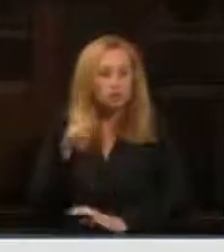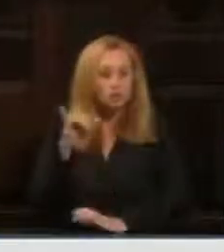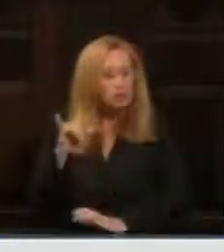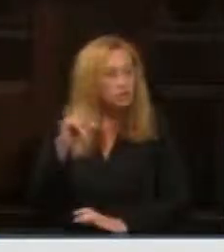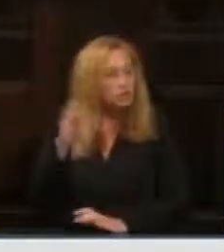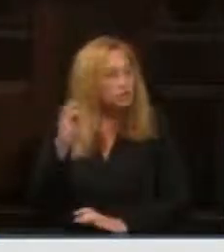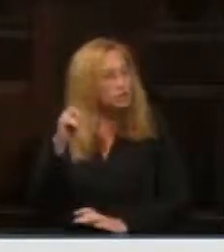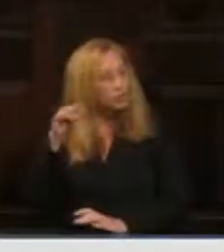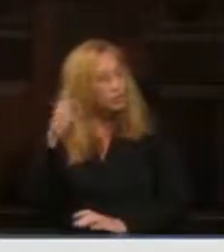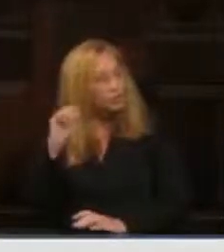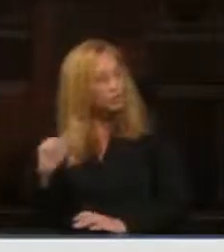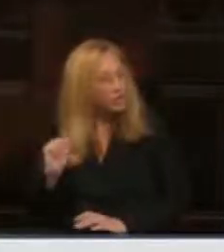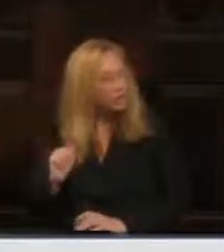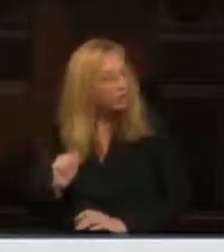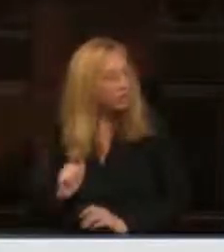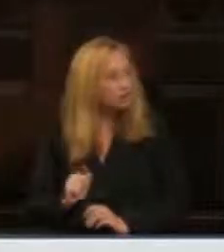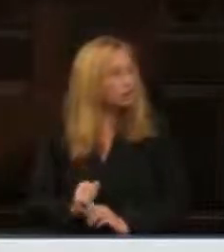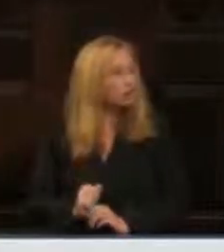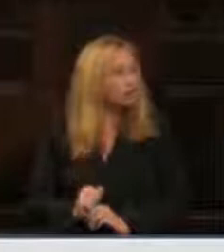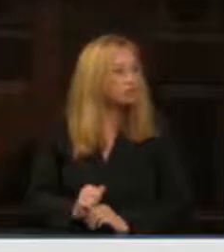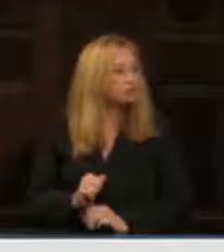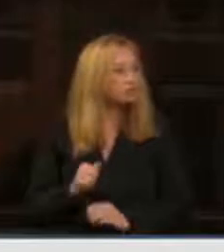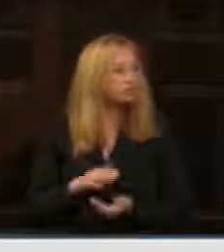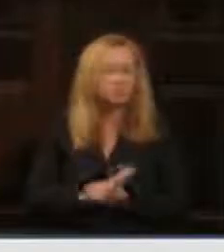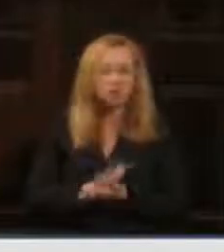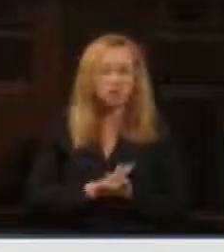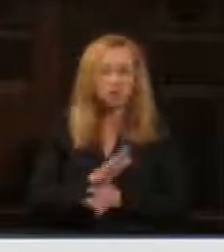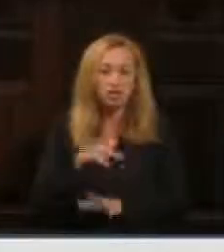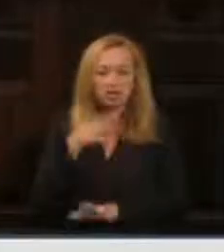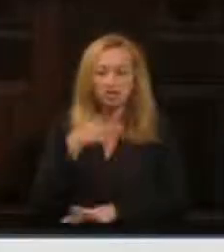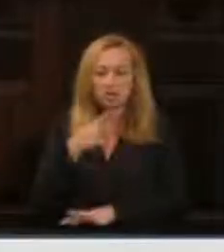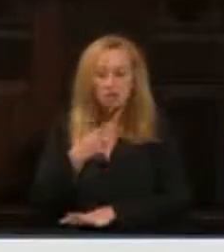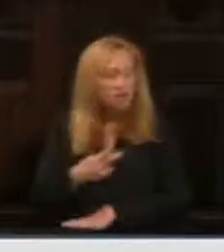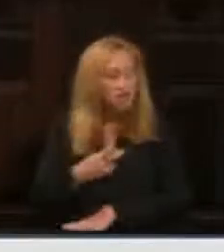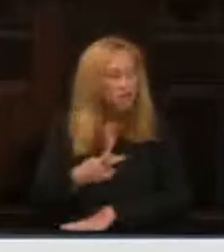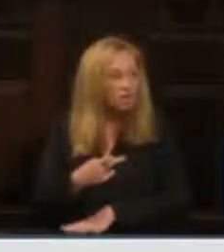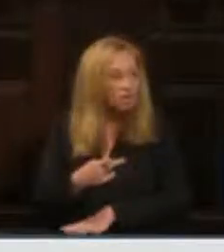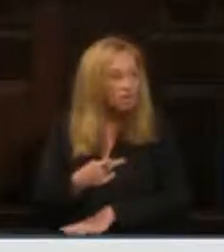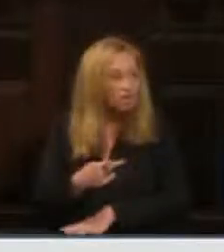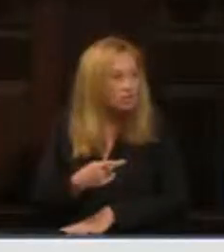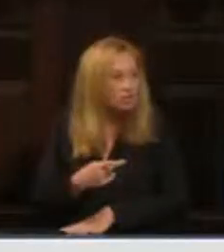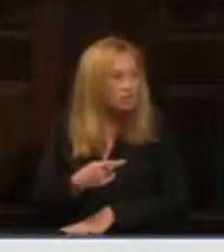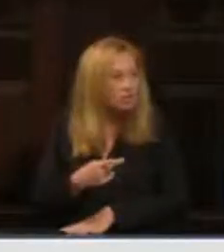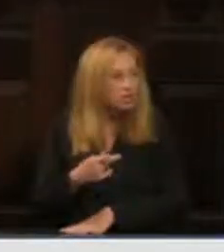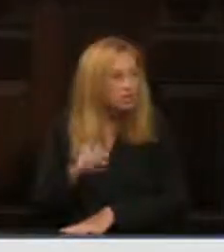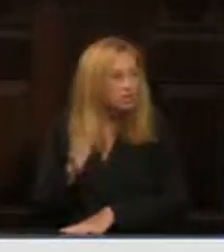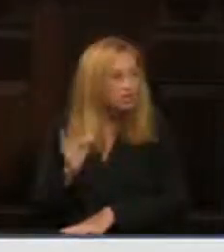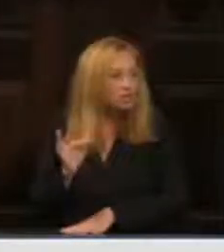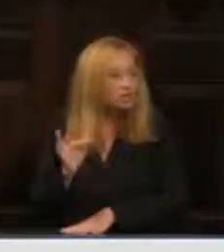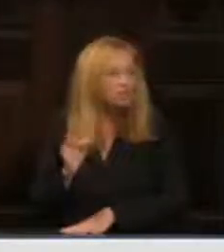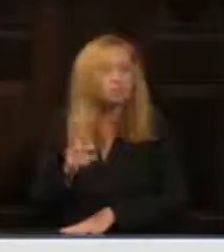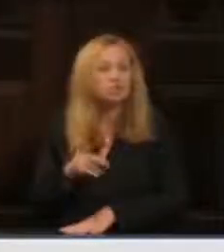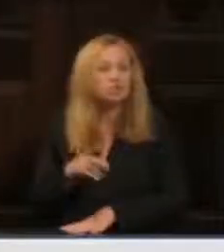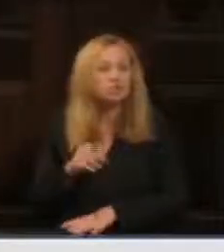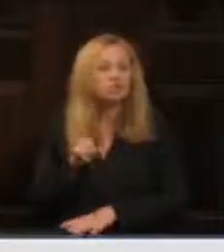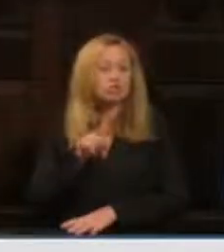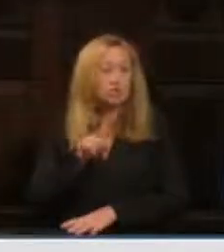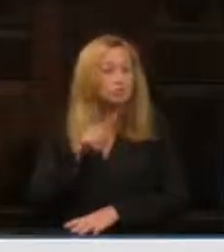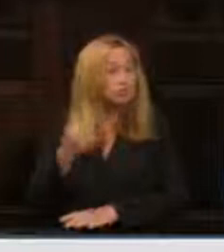divergências com o PSOL, eu não tenho nada a dizer quanto à questão de financiamentos questionáveis. Não